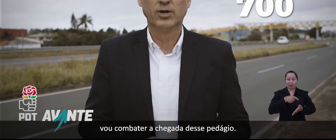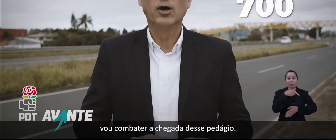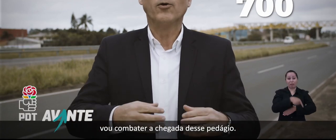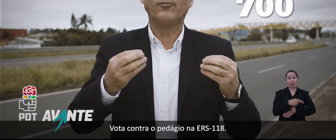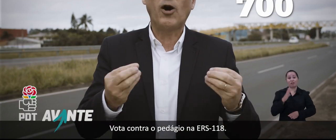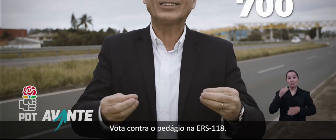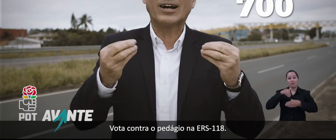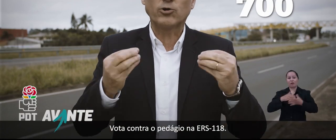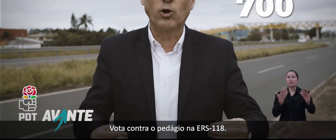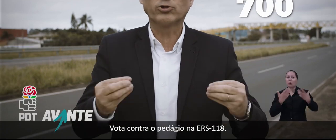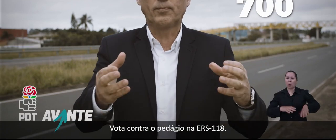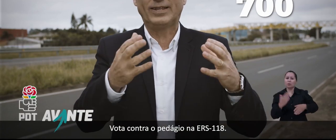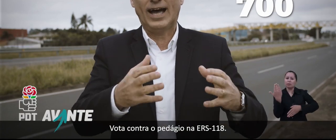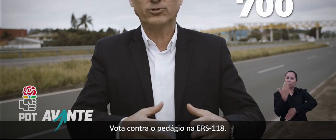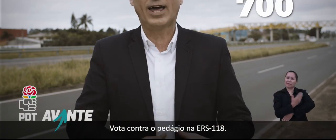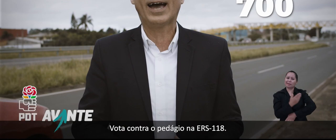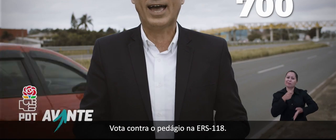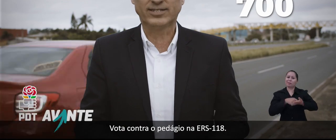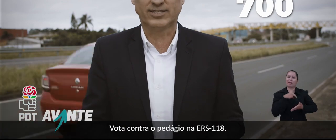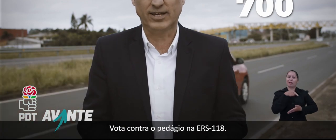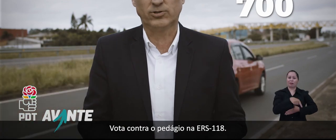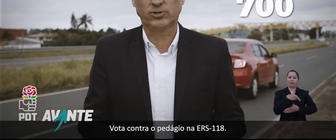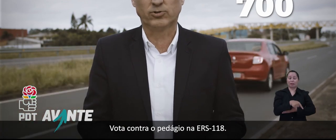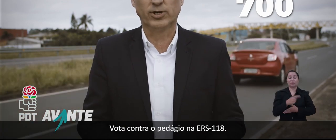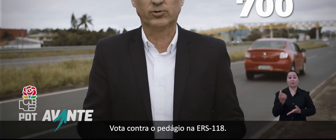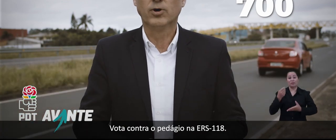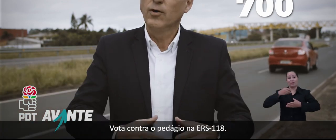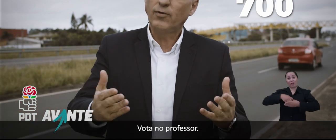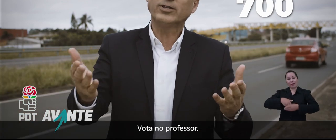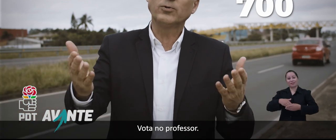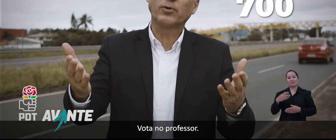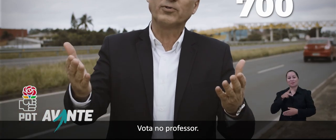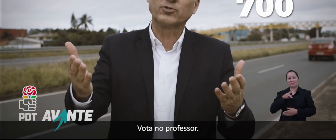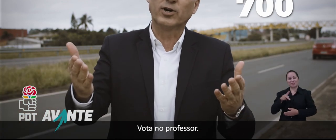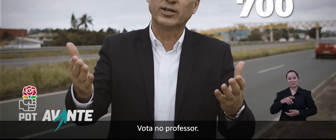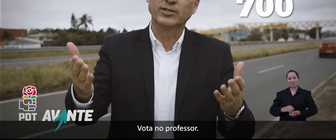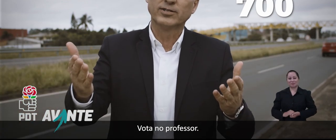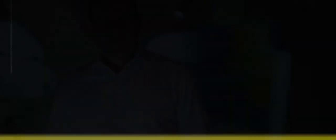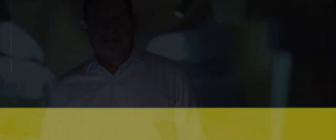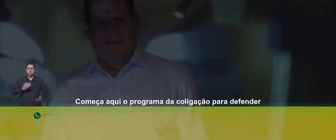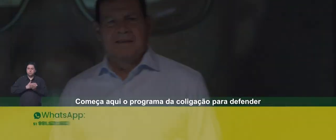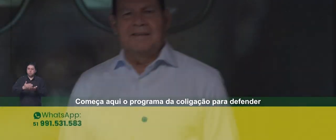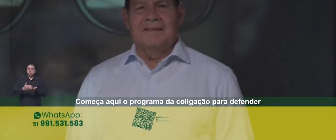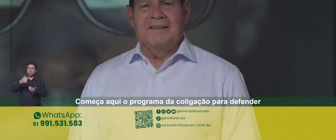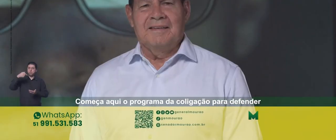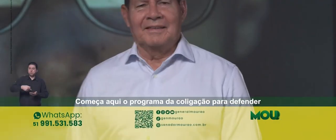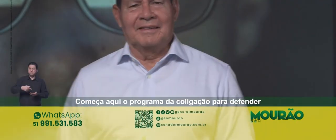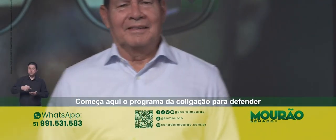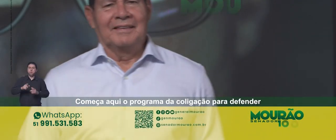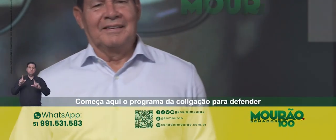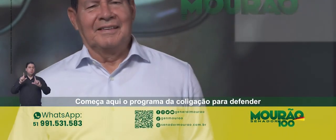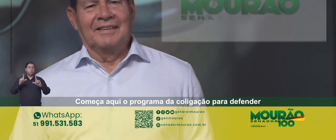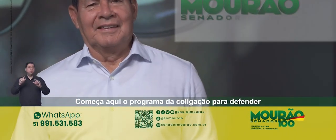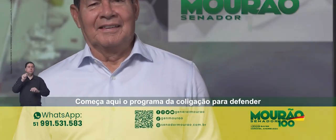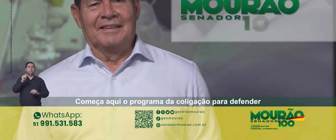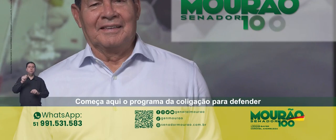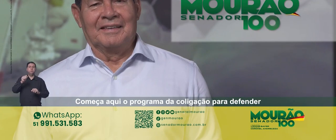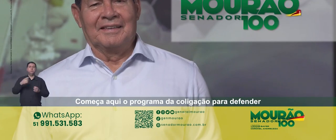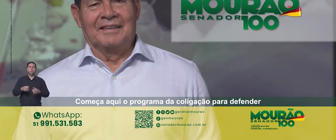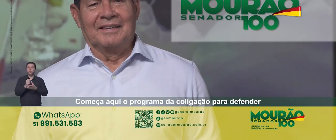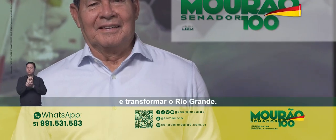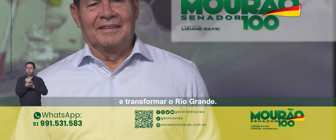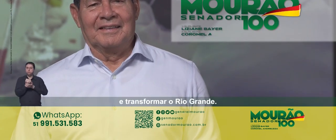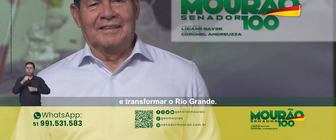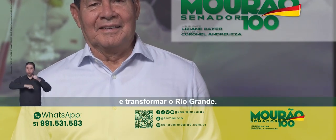pedágio. Vota contra o pedágio na RS-118. Vota no professor. Começa aqui o programa da coligação